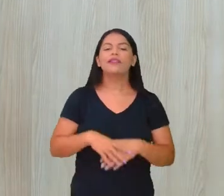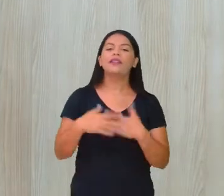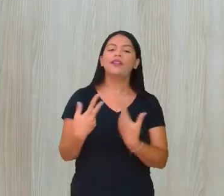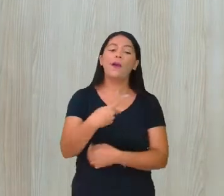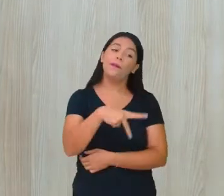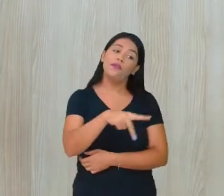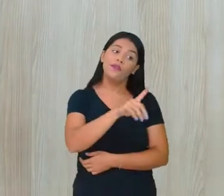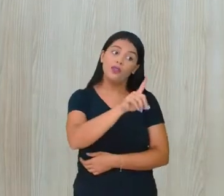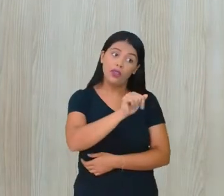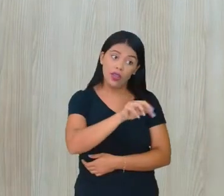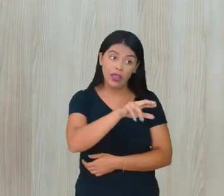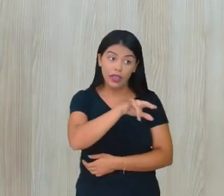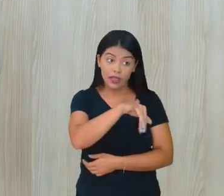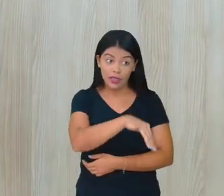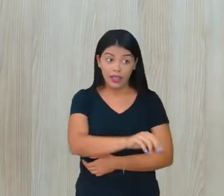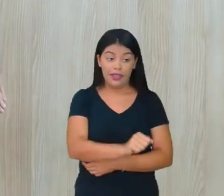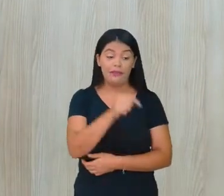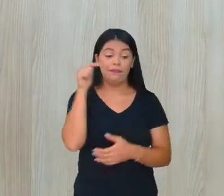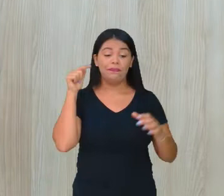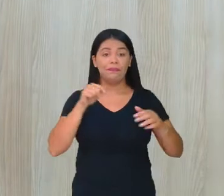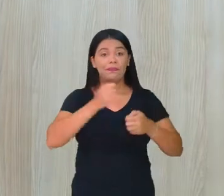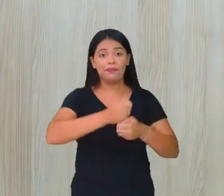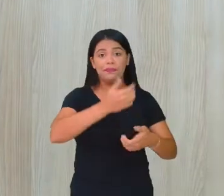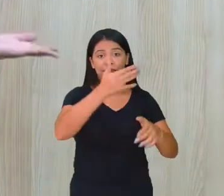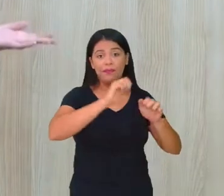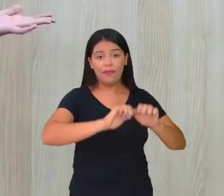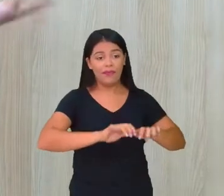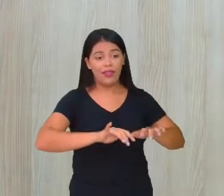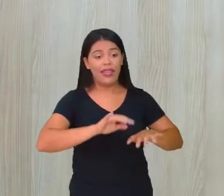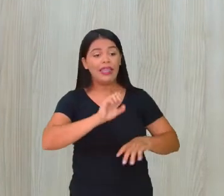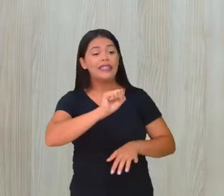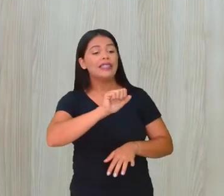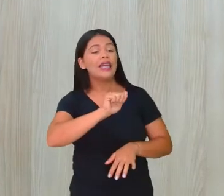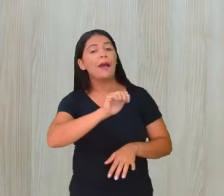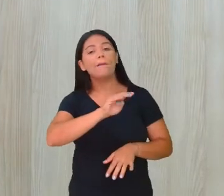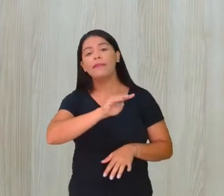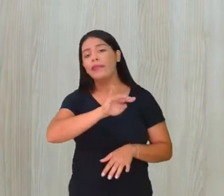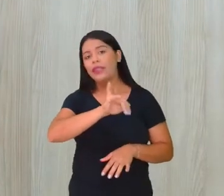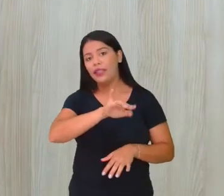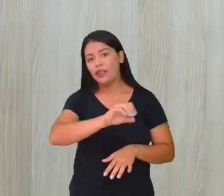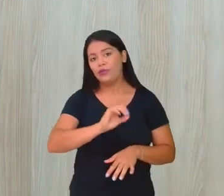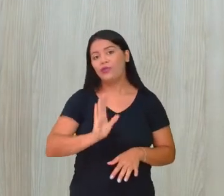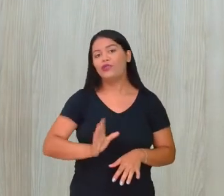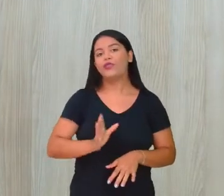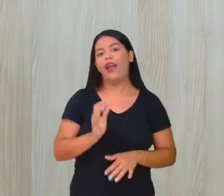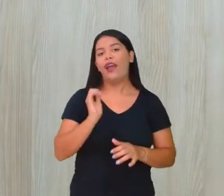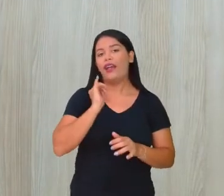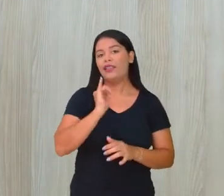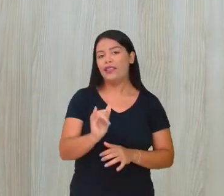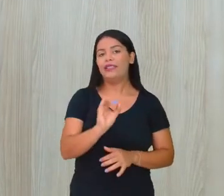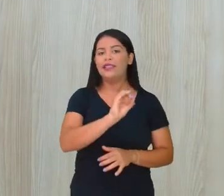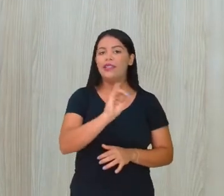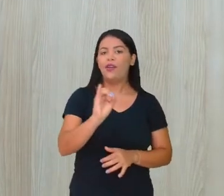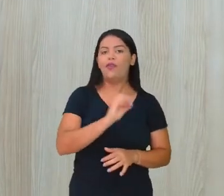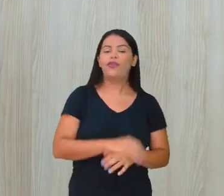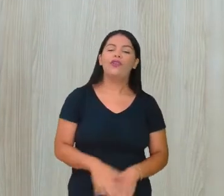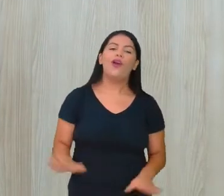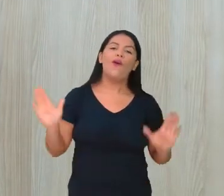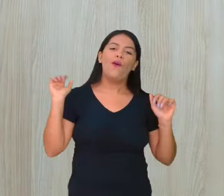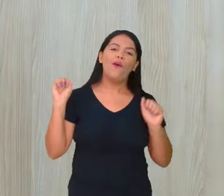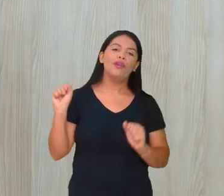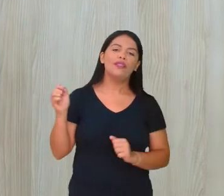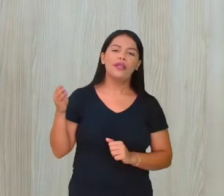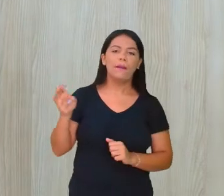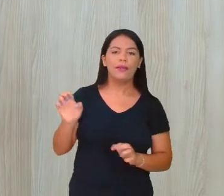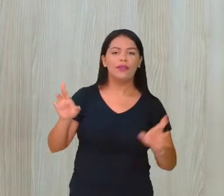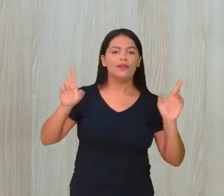Adriana, Sabino aqui já deu um oi. Olá, Sabino, bem-vindo à nossa aula. Espero que você goste dessa aula construída com